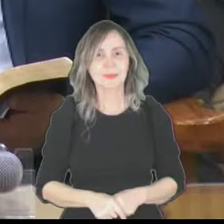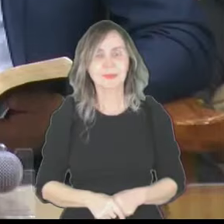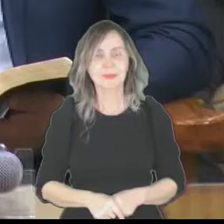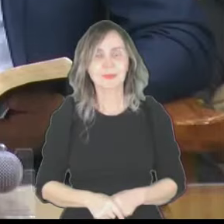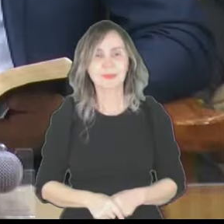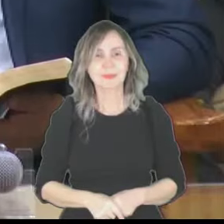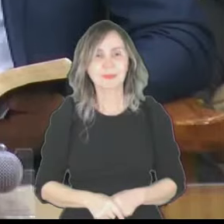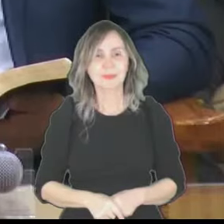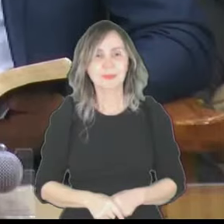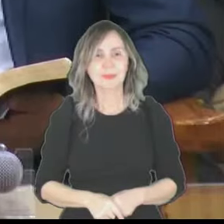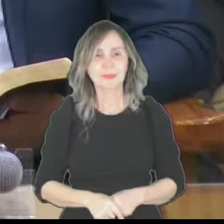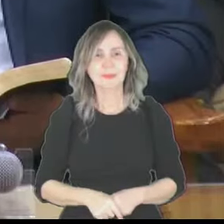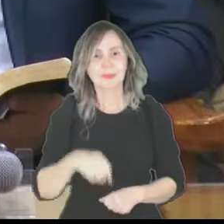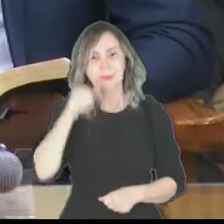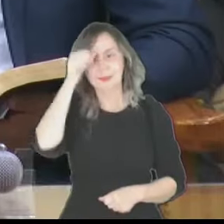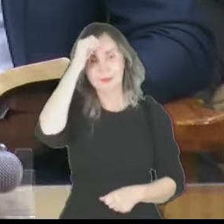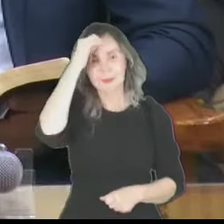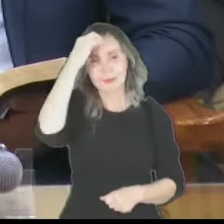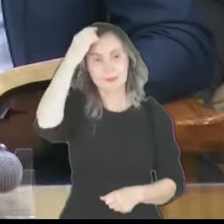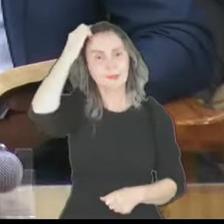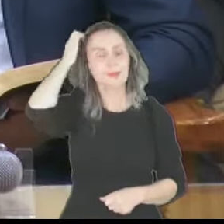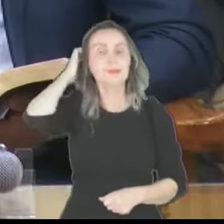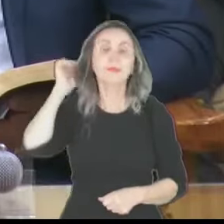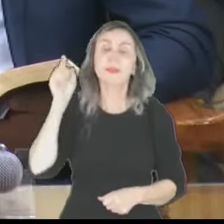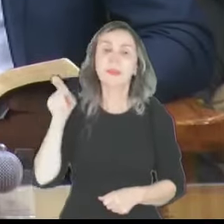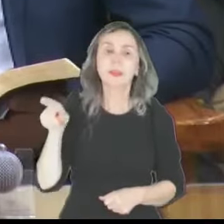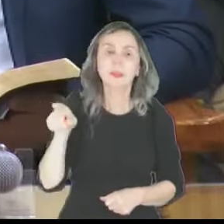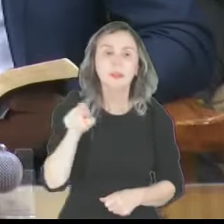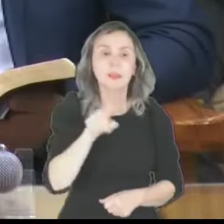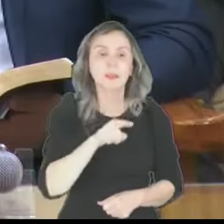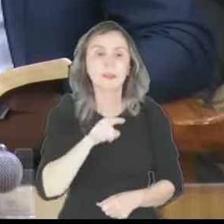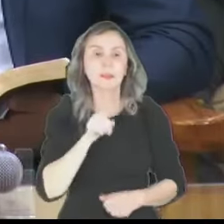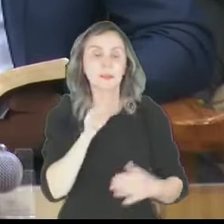E não vos conformeis